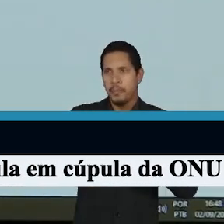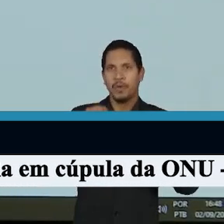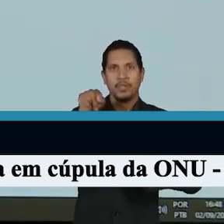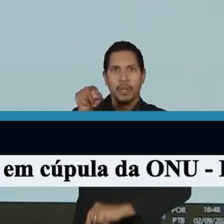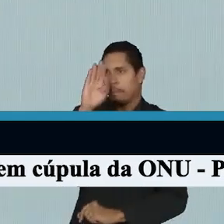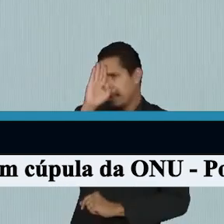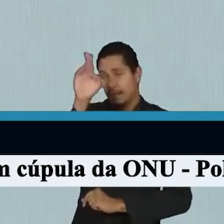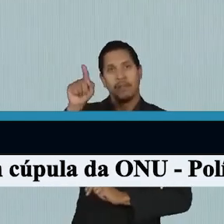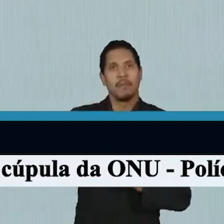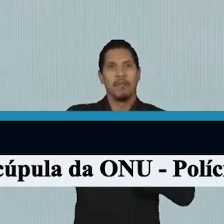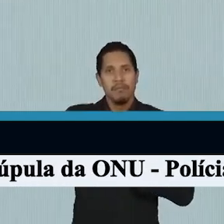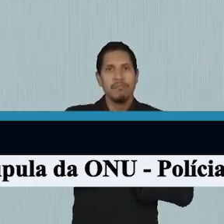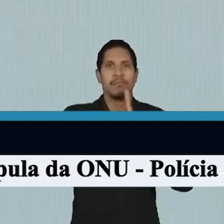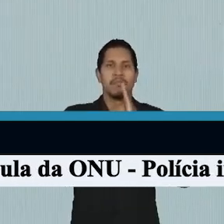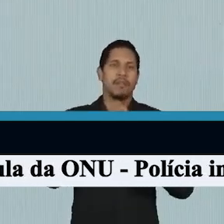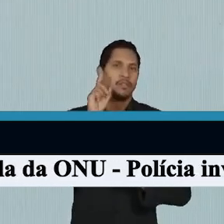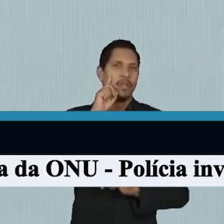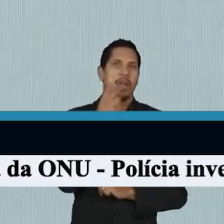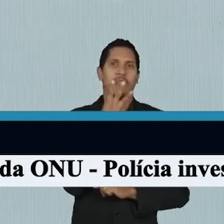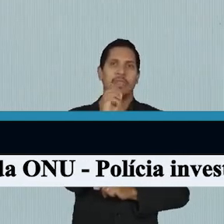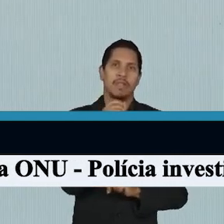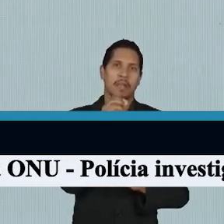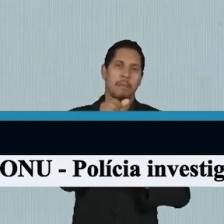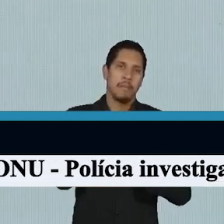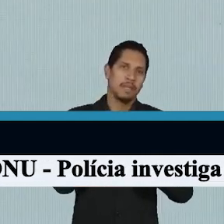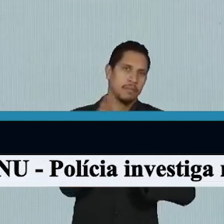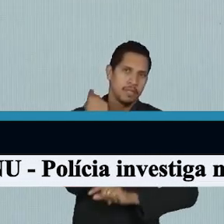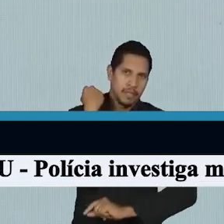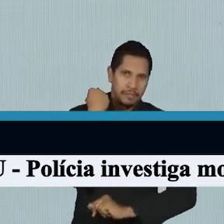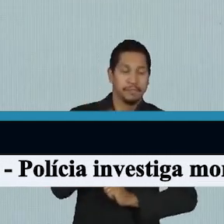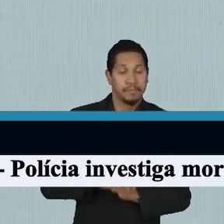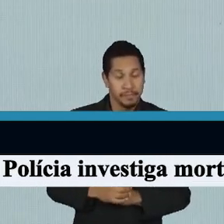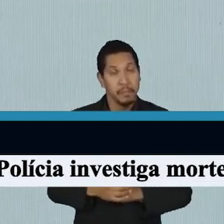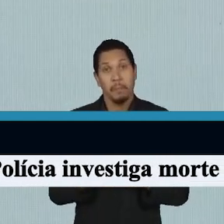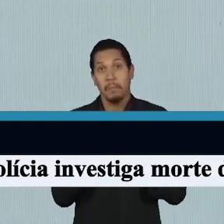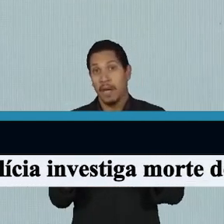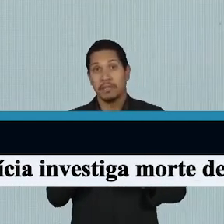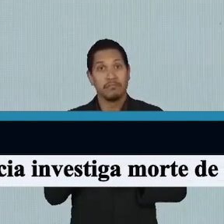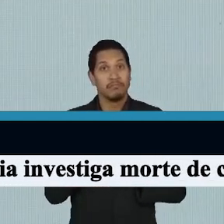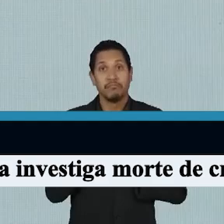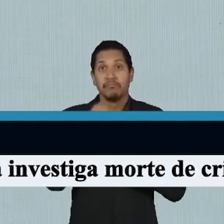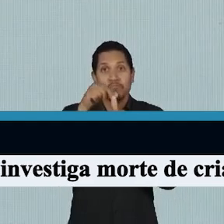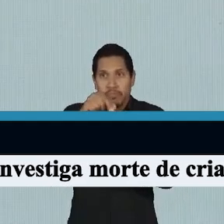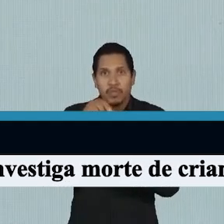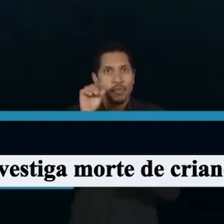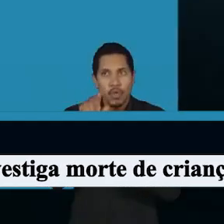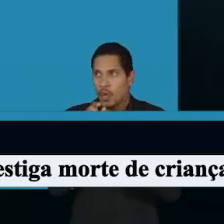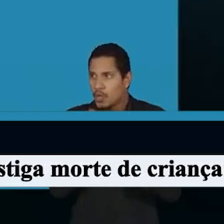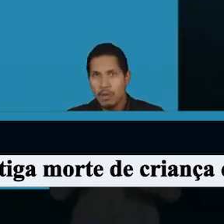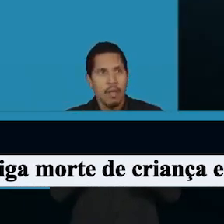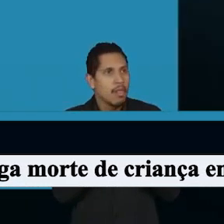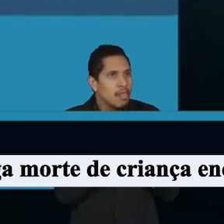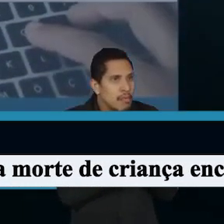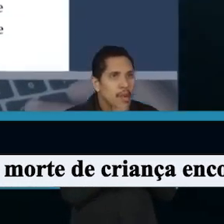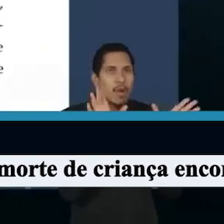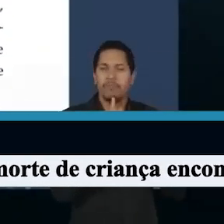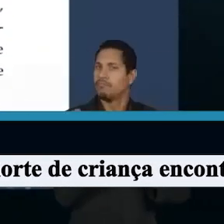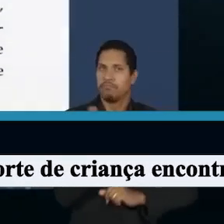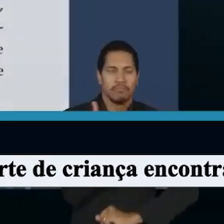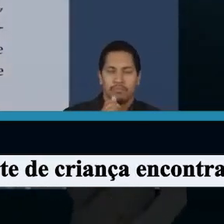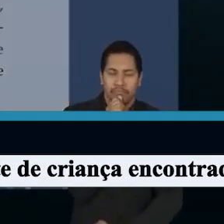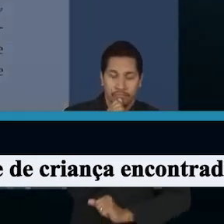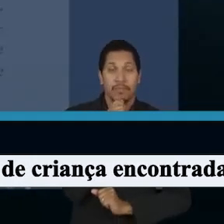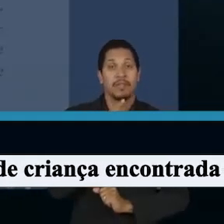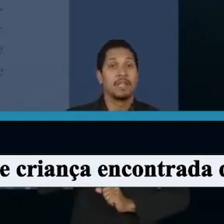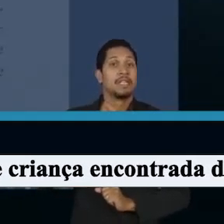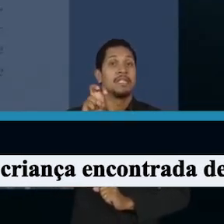plataforma no dia 30 do mês passado. Mas a simples nomeação ainda não resultou na volta do X. Hoje, Moraes fixou um prazo